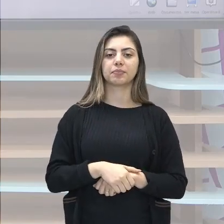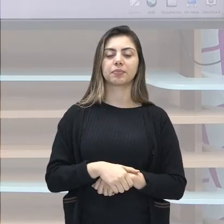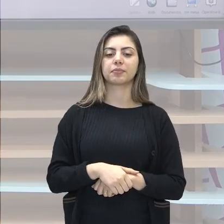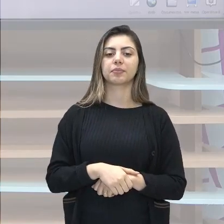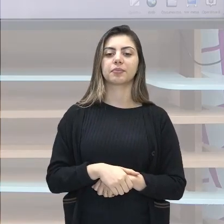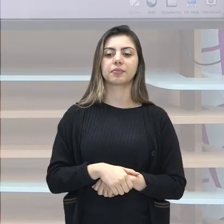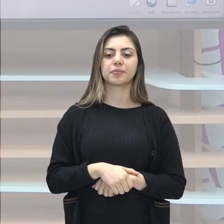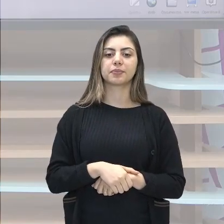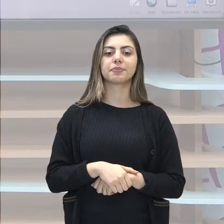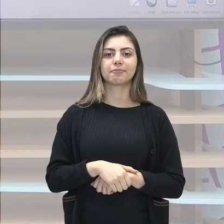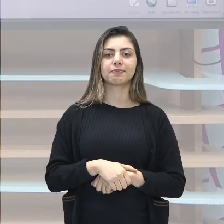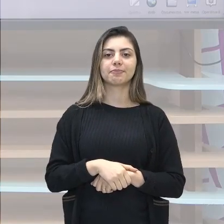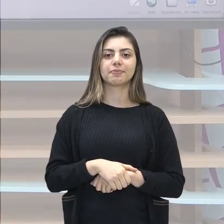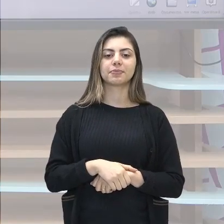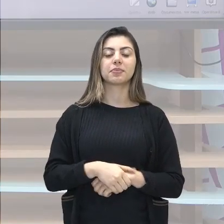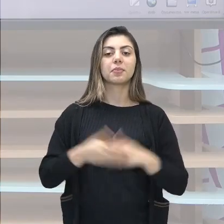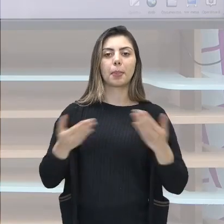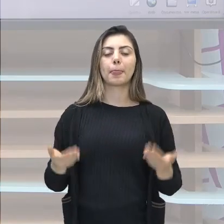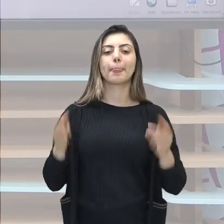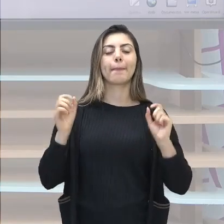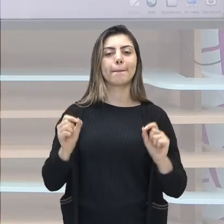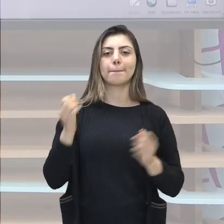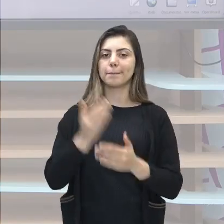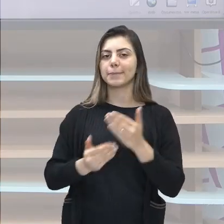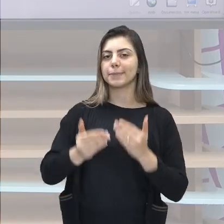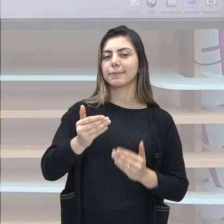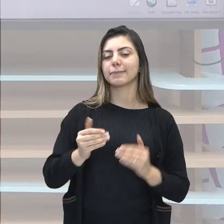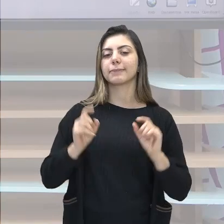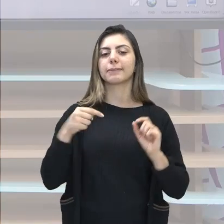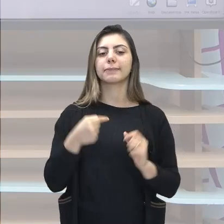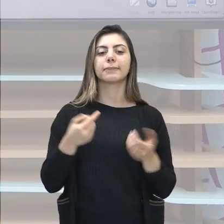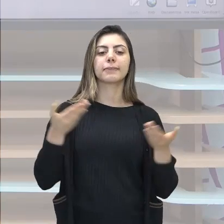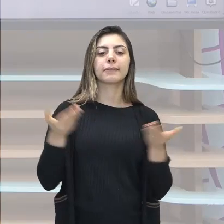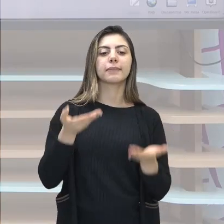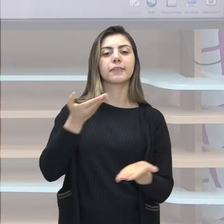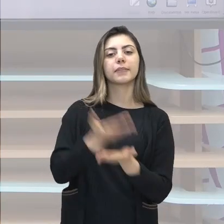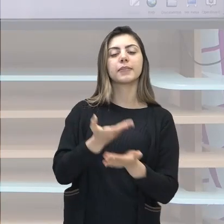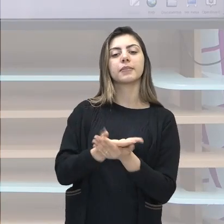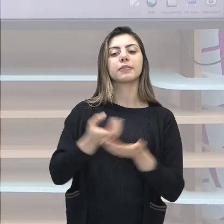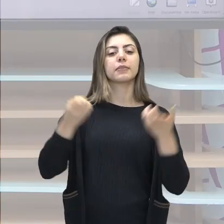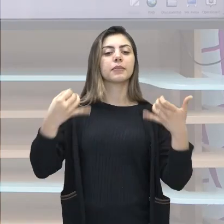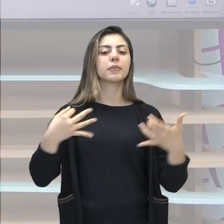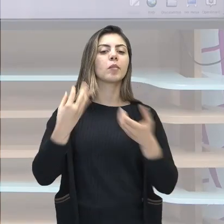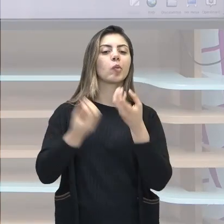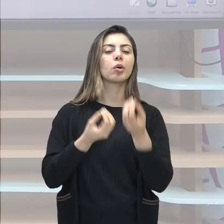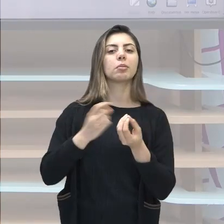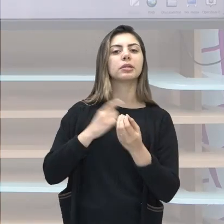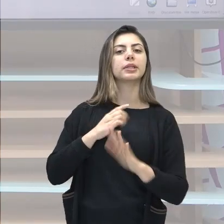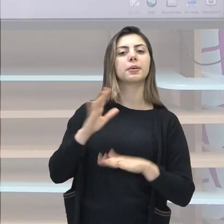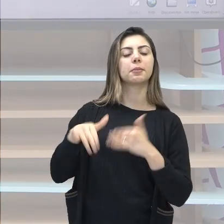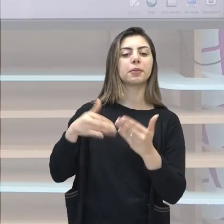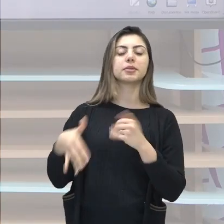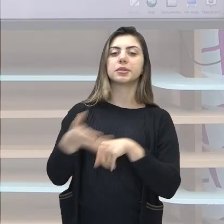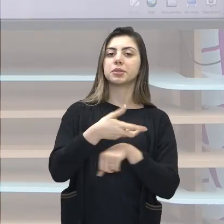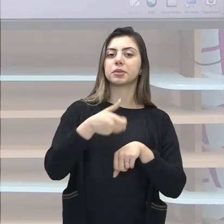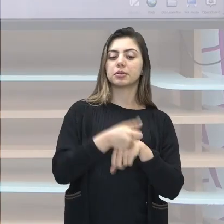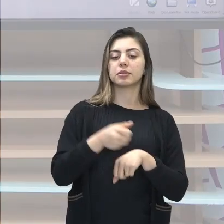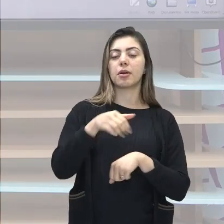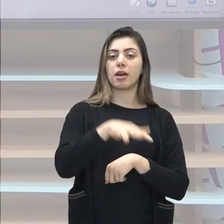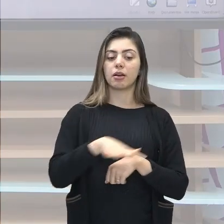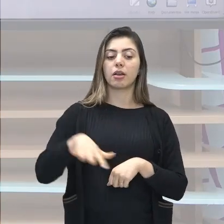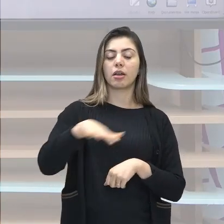ultramar francês. Tudo bem? Bem, dando continuidade, a gente vai entender um pouco como se deu esse processo de colonização aqui na América